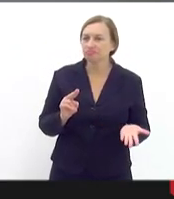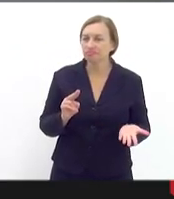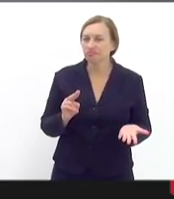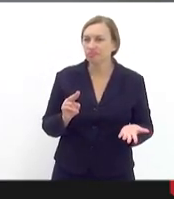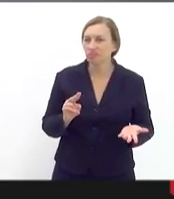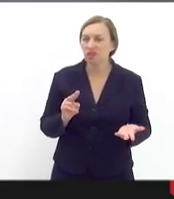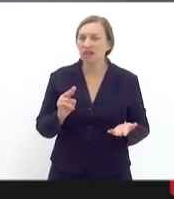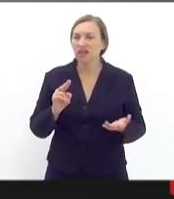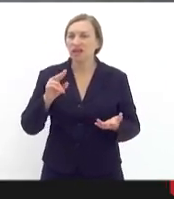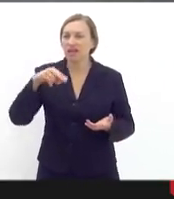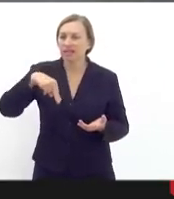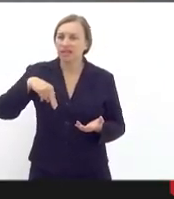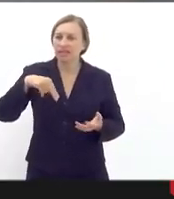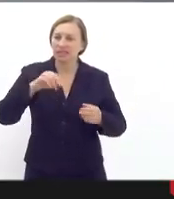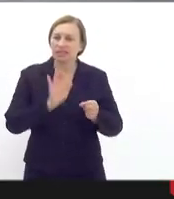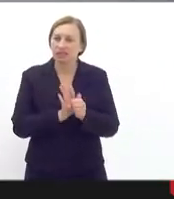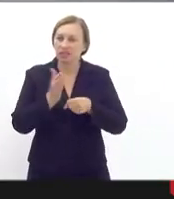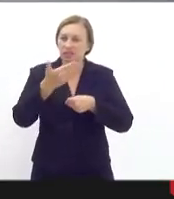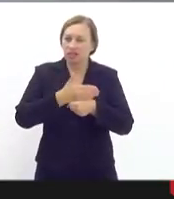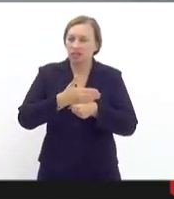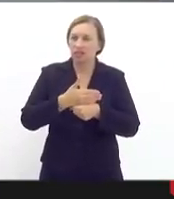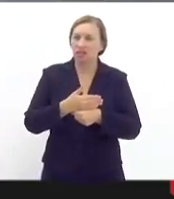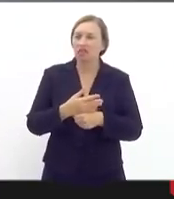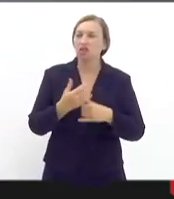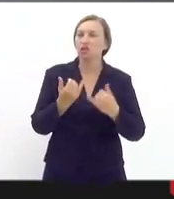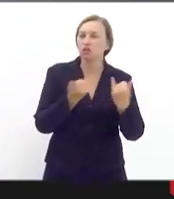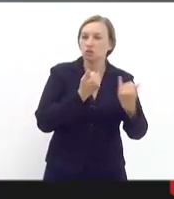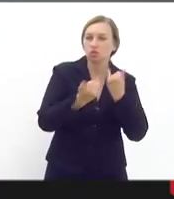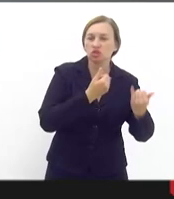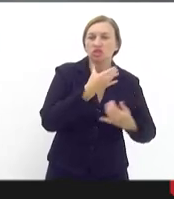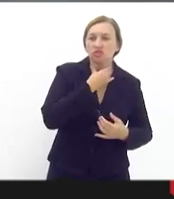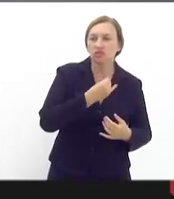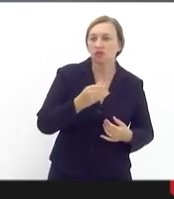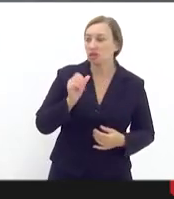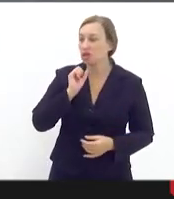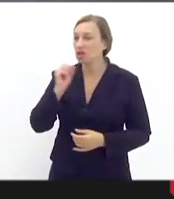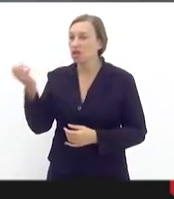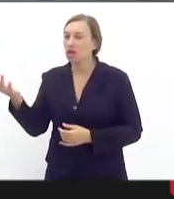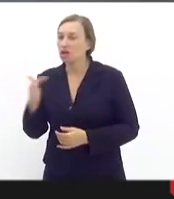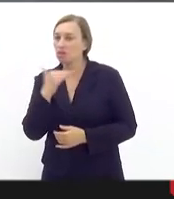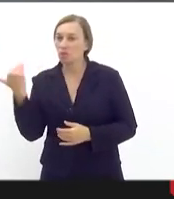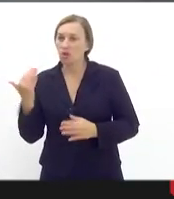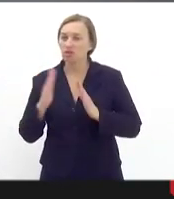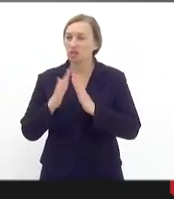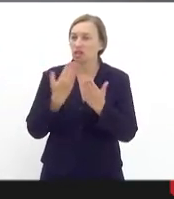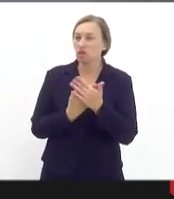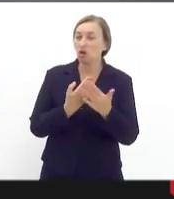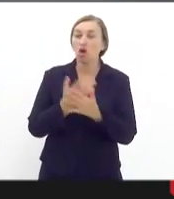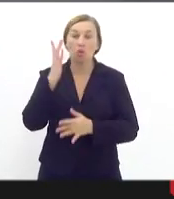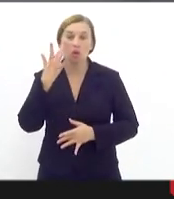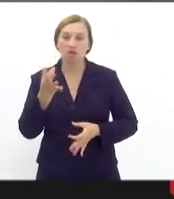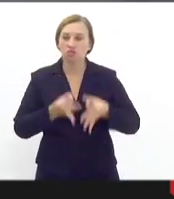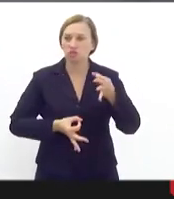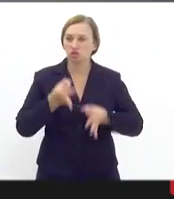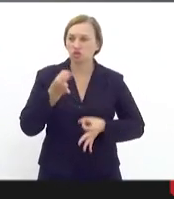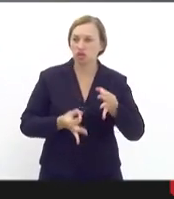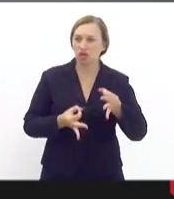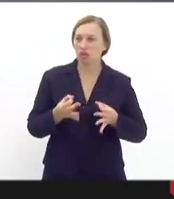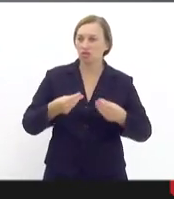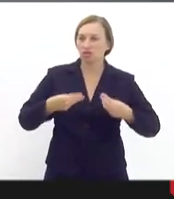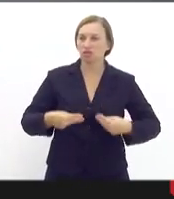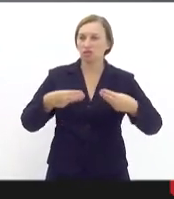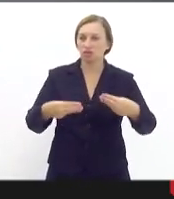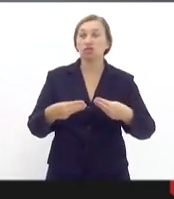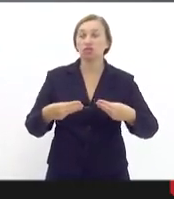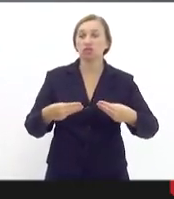núcleo nazista, notícia falsa e atentado nas escolas. Eu acho que o Ministério da Justiça, que lida com a